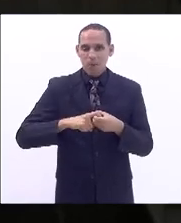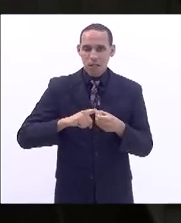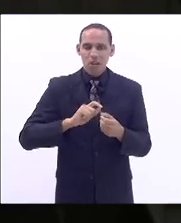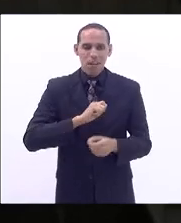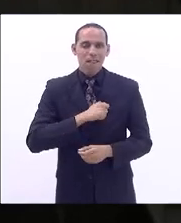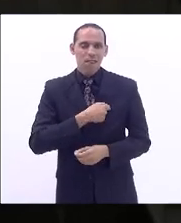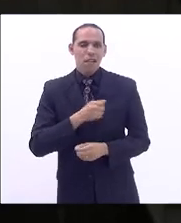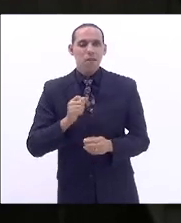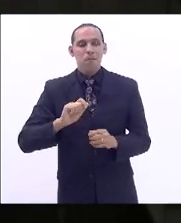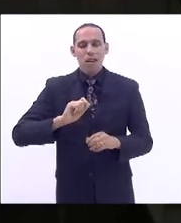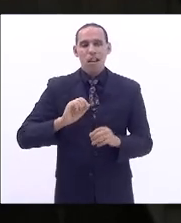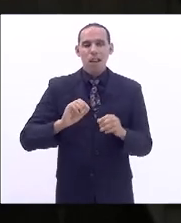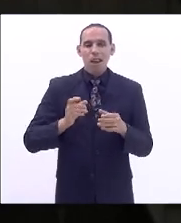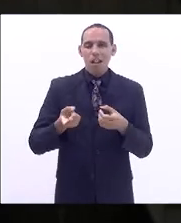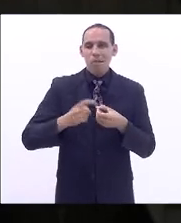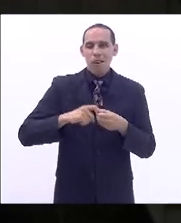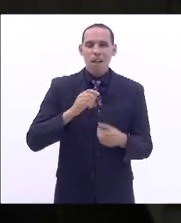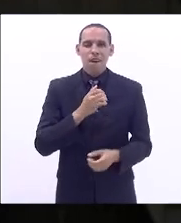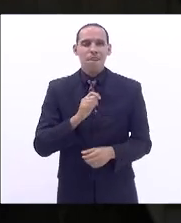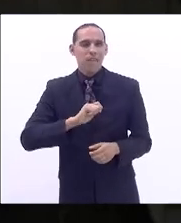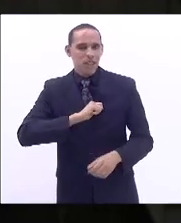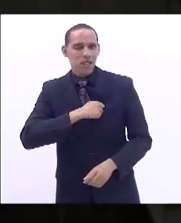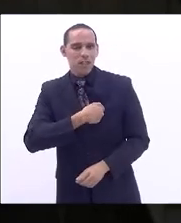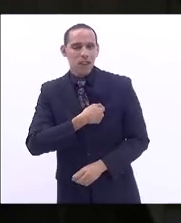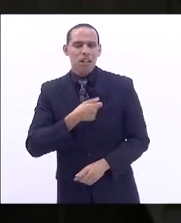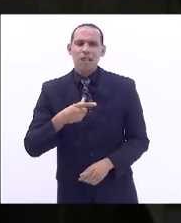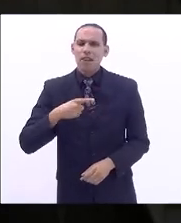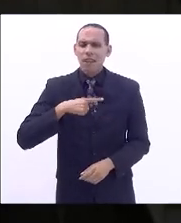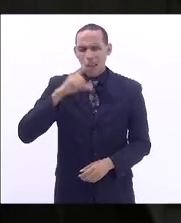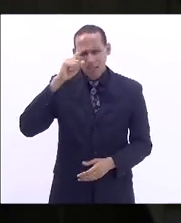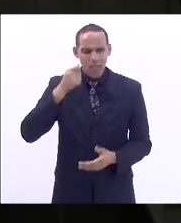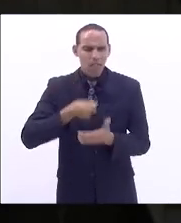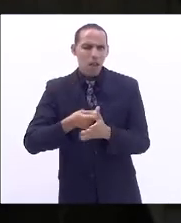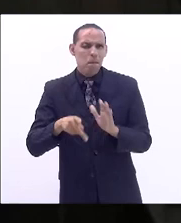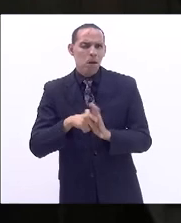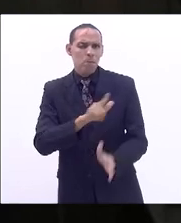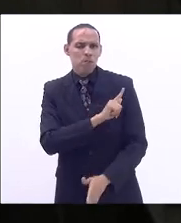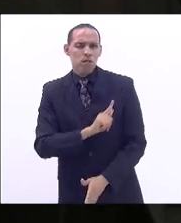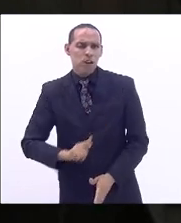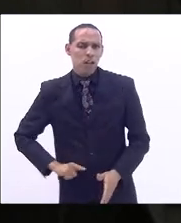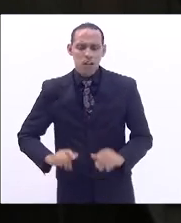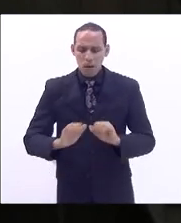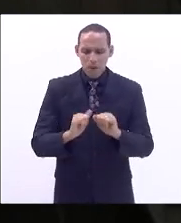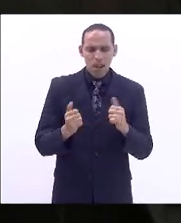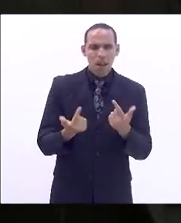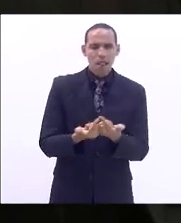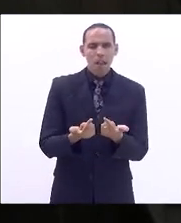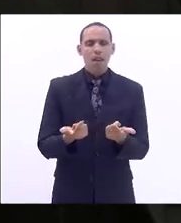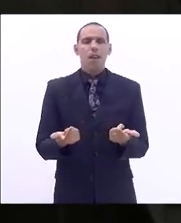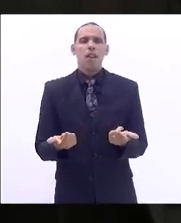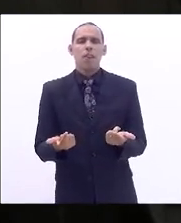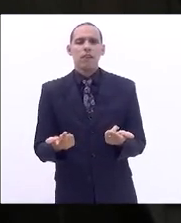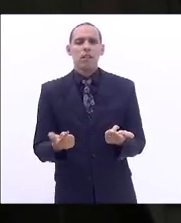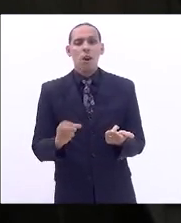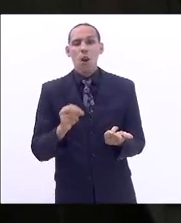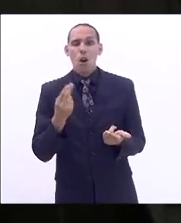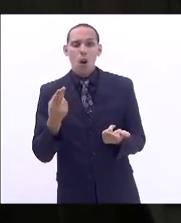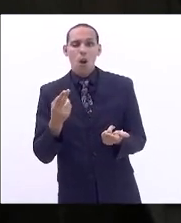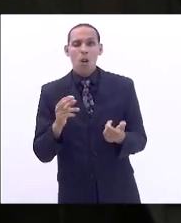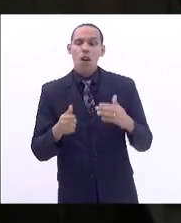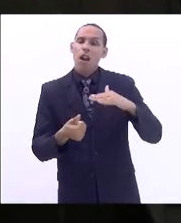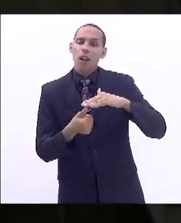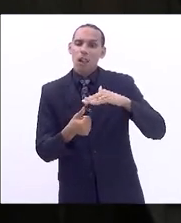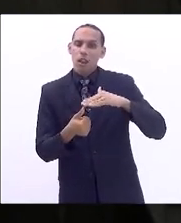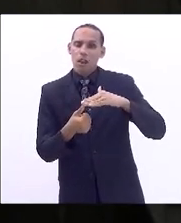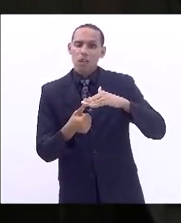sobre os Estados sobre o estado sobre as decisões de governador do governador sobre as decisões tomadas pela Assembleia Legislativa projeções tomadas por